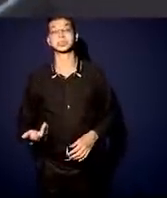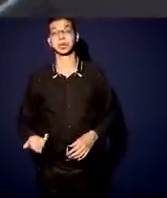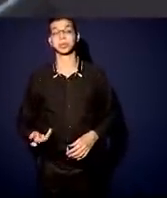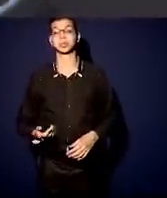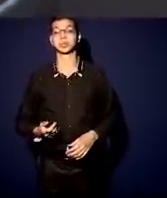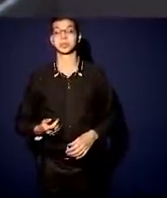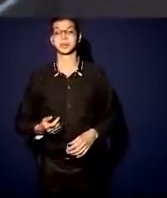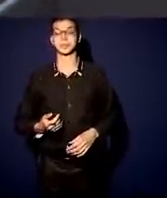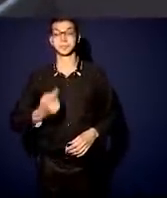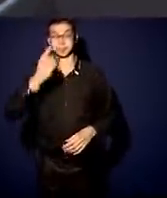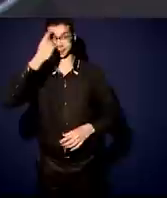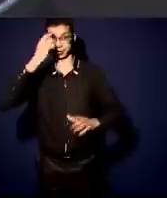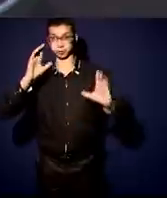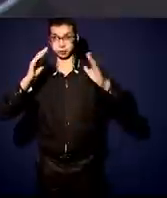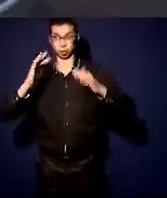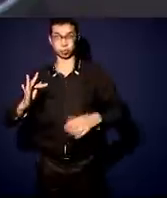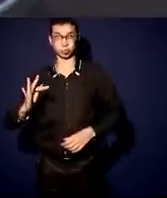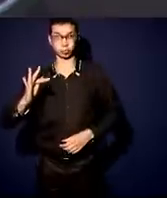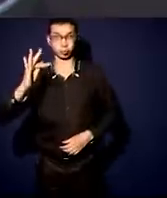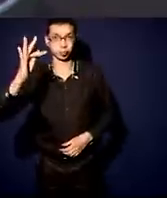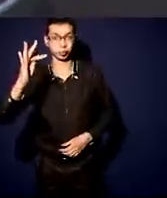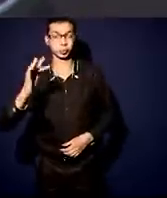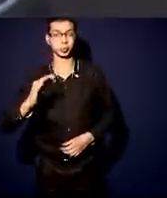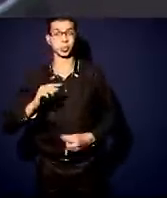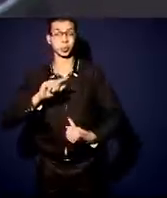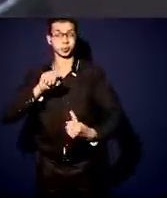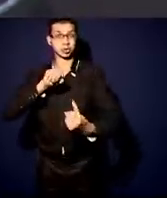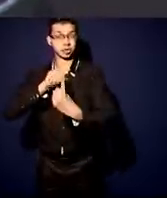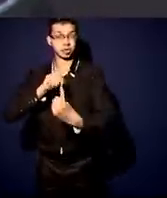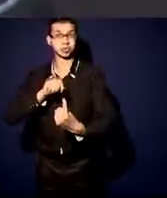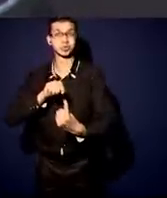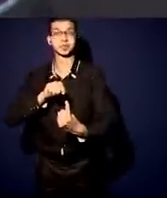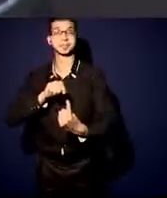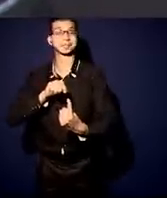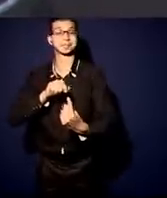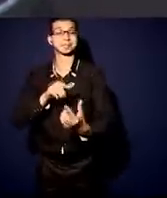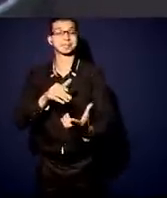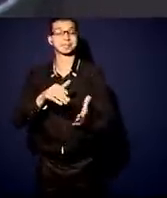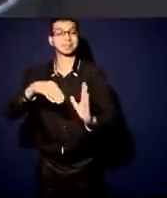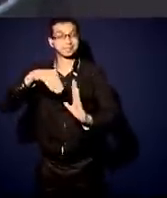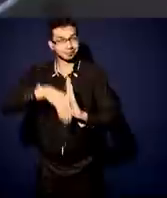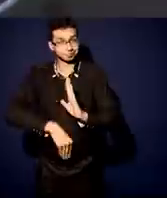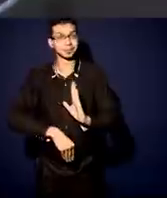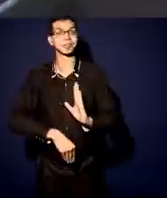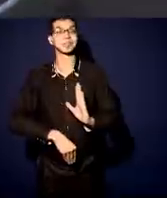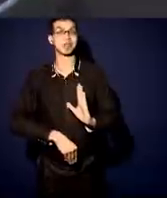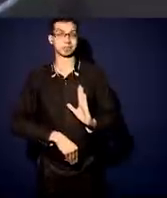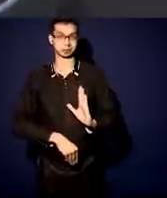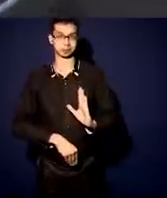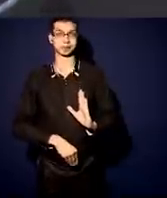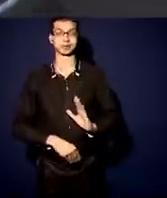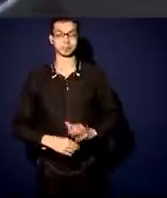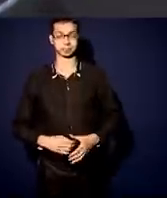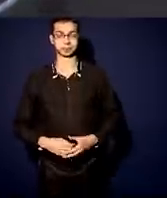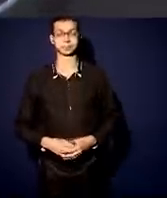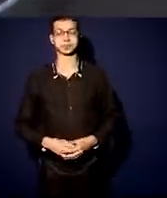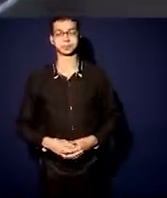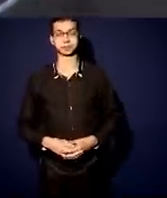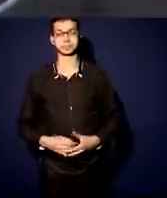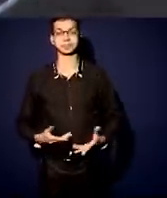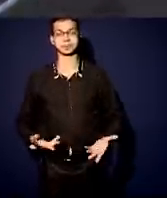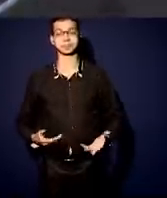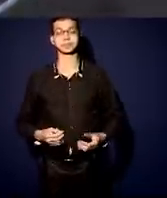tornar a capacidade de desinflacionar da política monetária acontecenista menor e pode ser